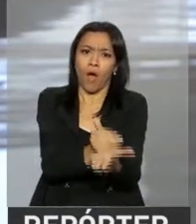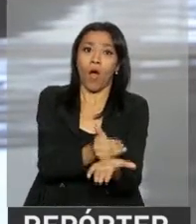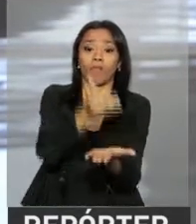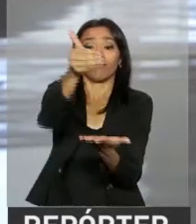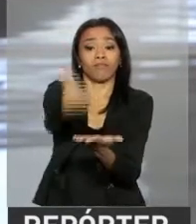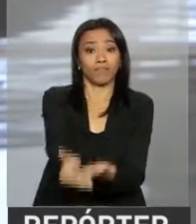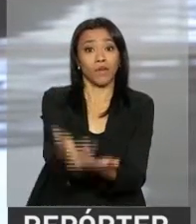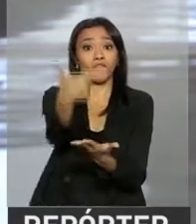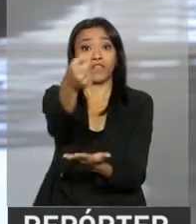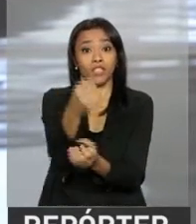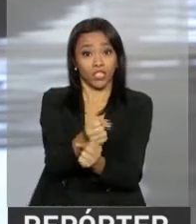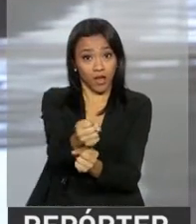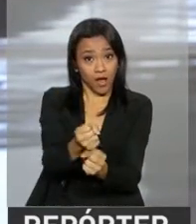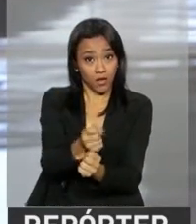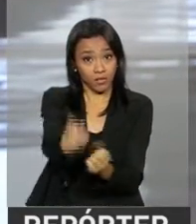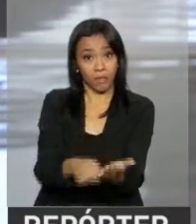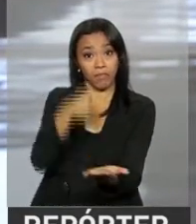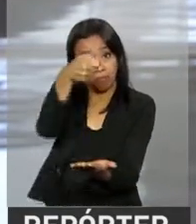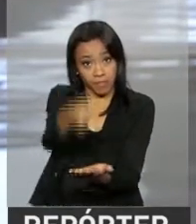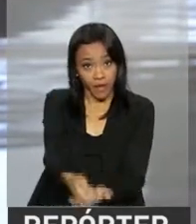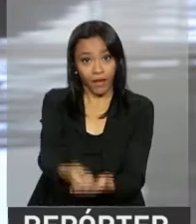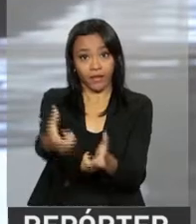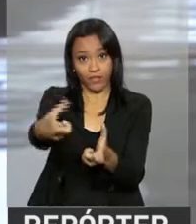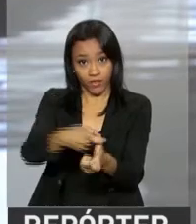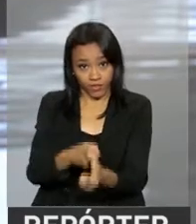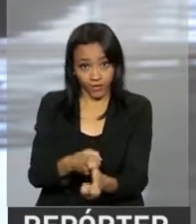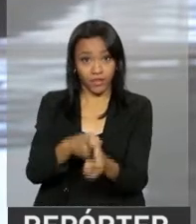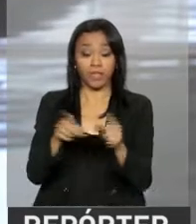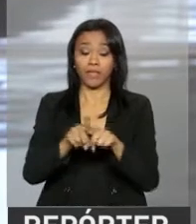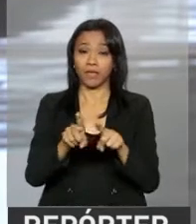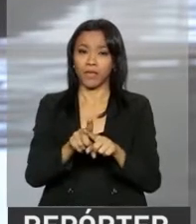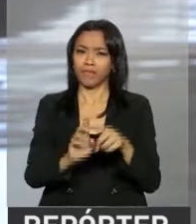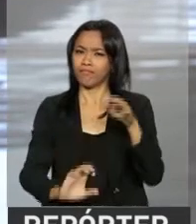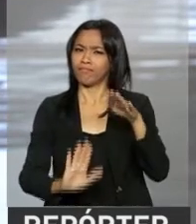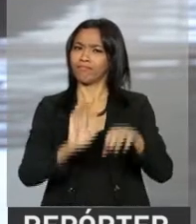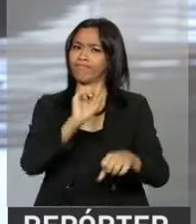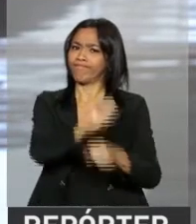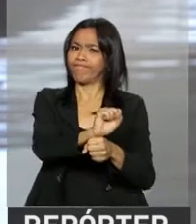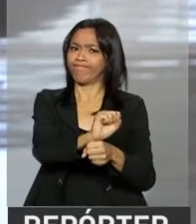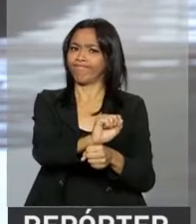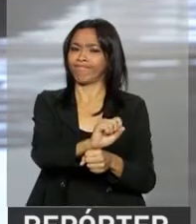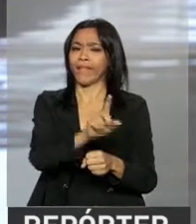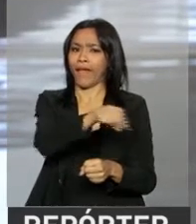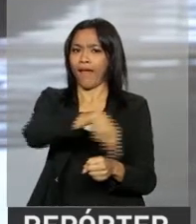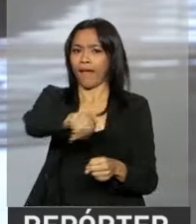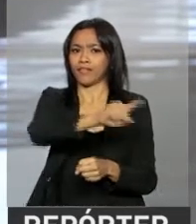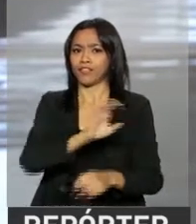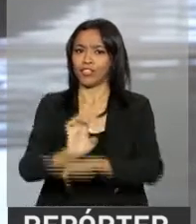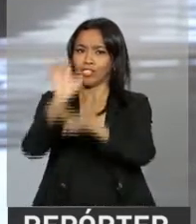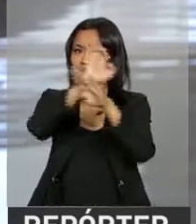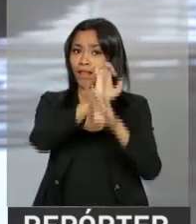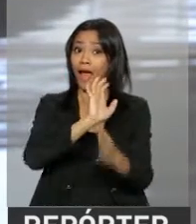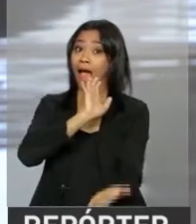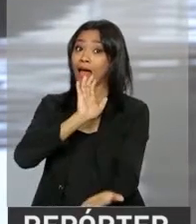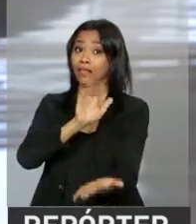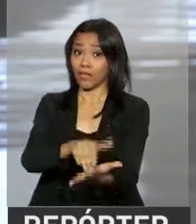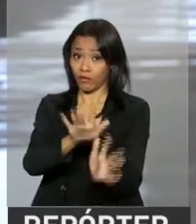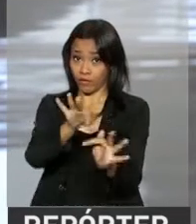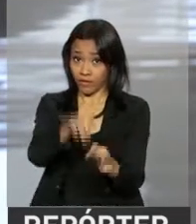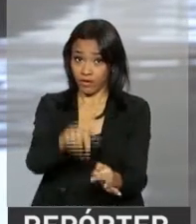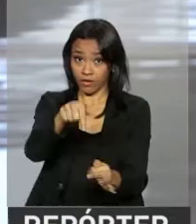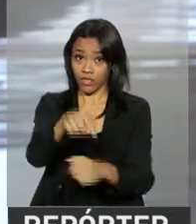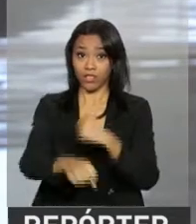por mais 20 anos incluindo ea suspensão dos pagamentos dessas dívidas por parte dos estados até o final deste ano